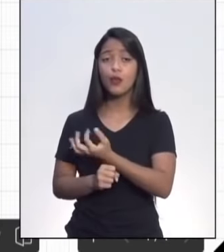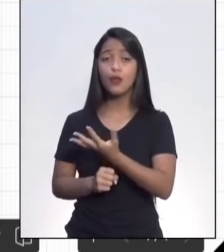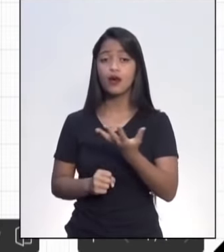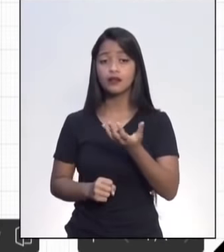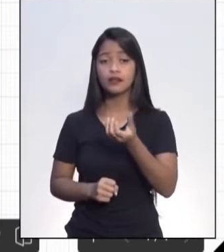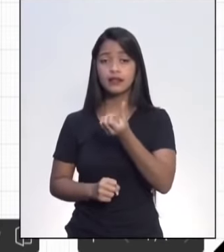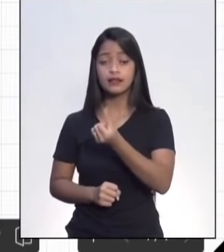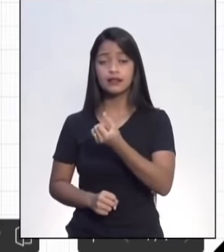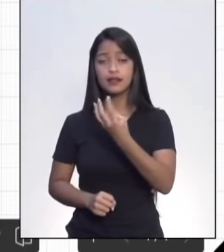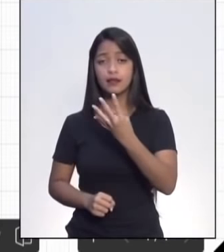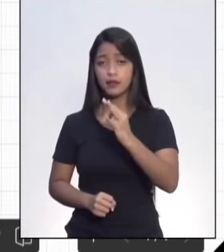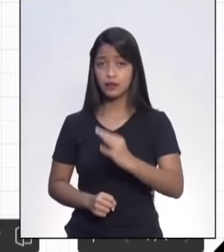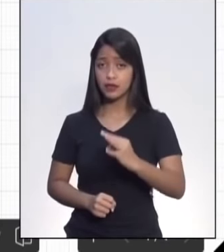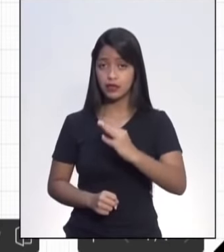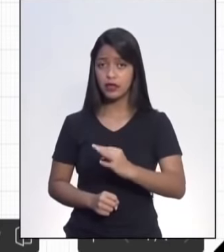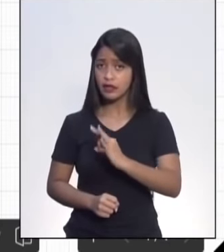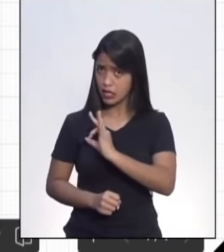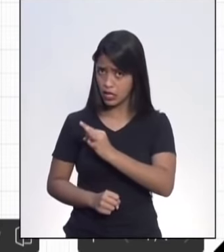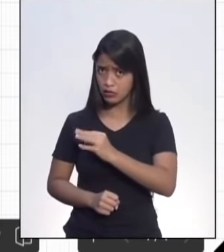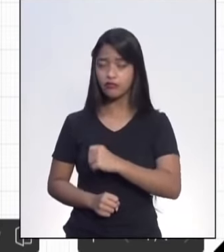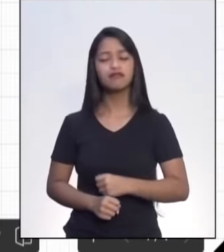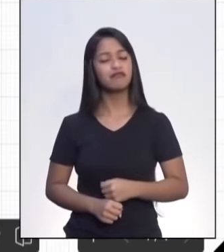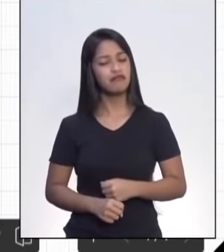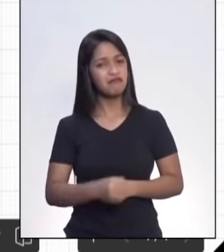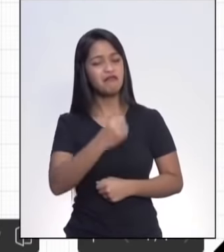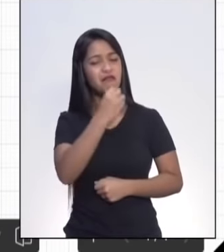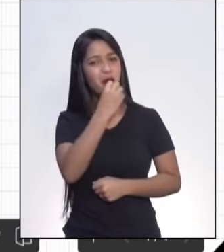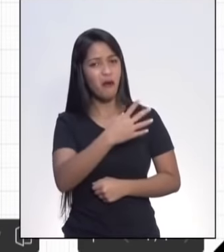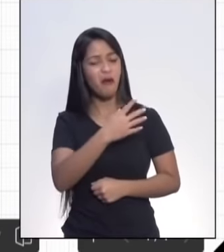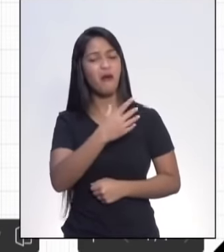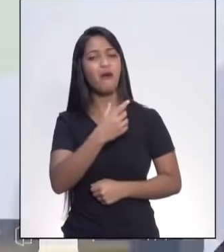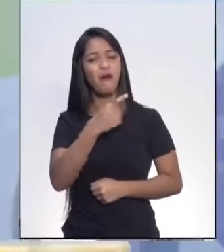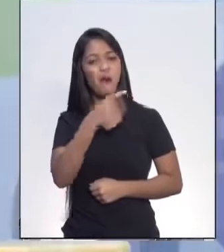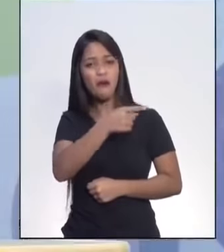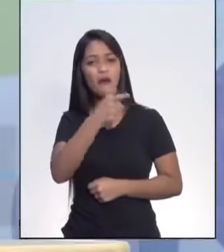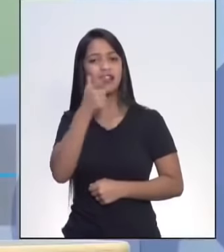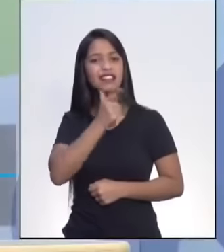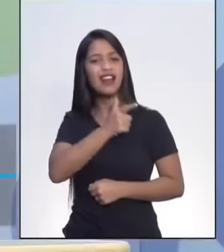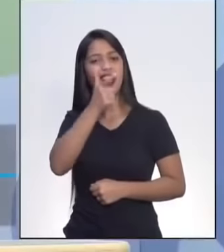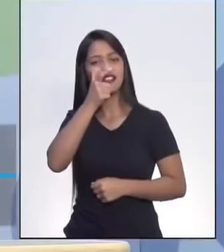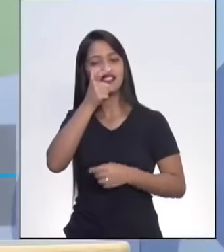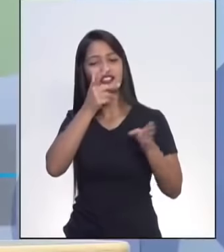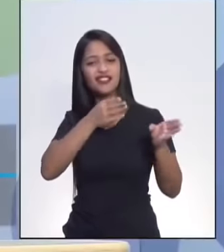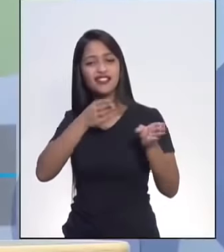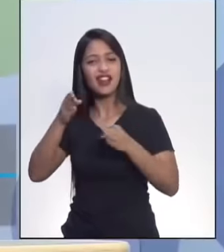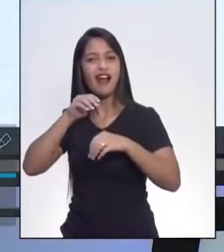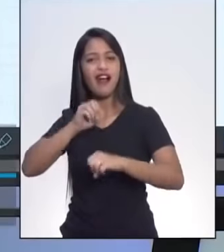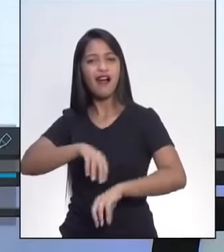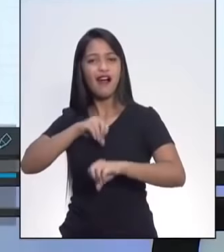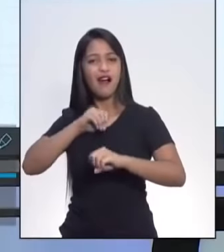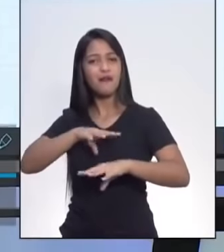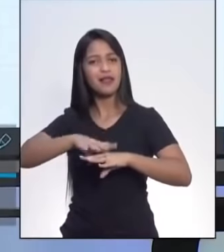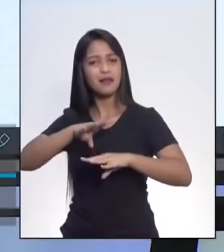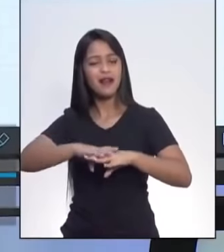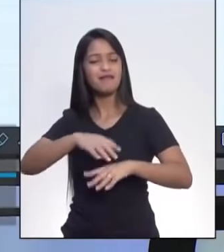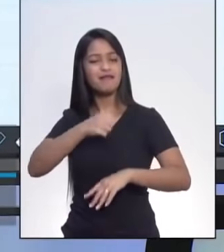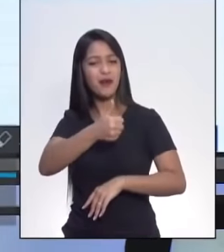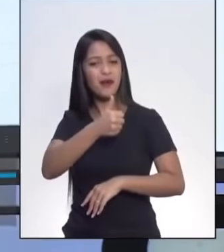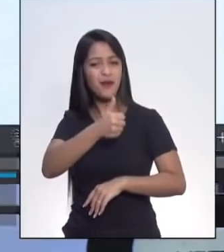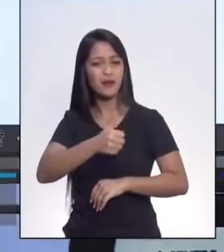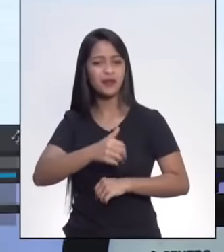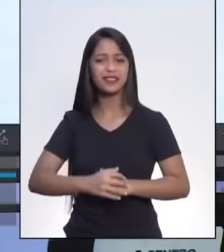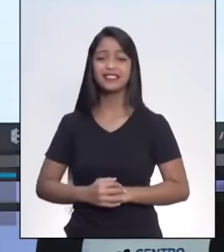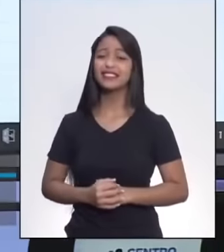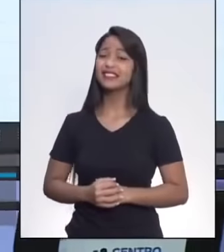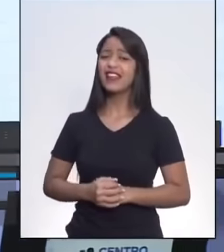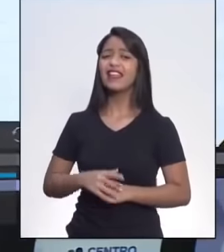64%. É isso? Que bom que você assistiu às aulas de matemática todas. Olha, cadê o menino da produção que não